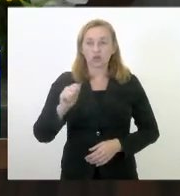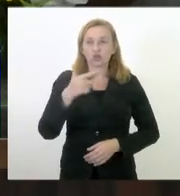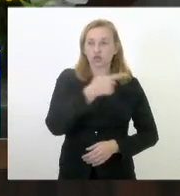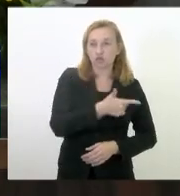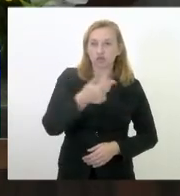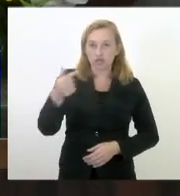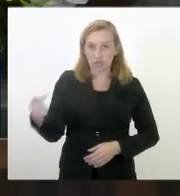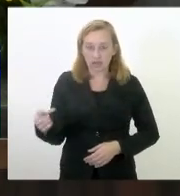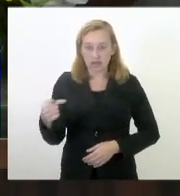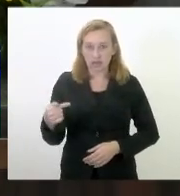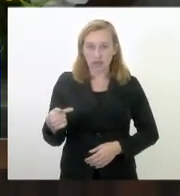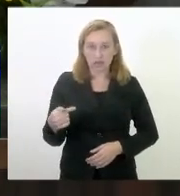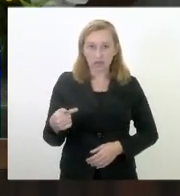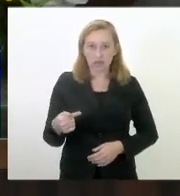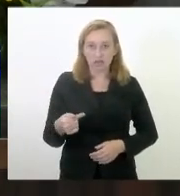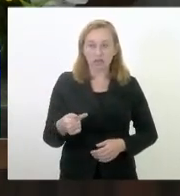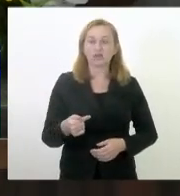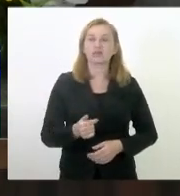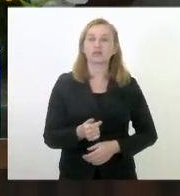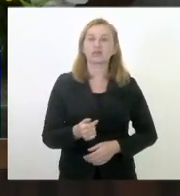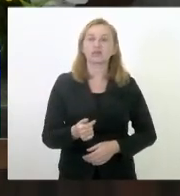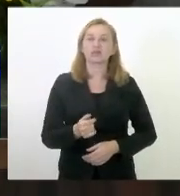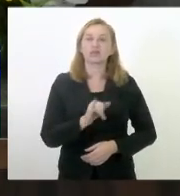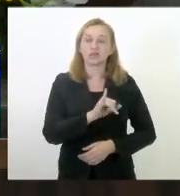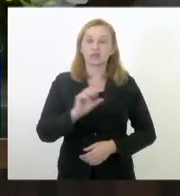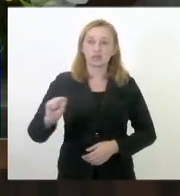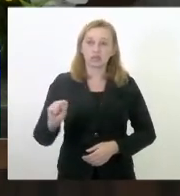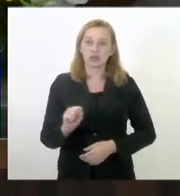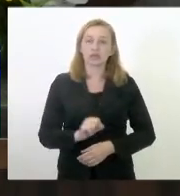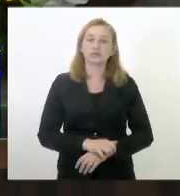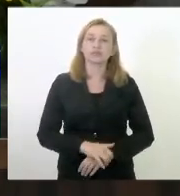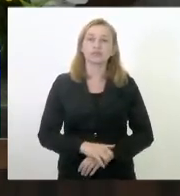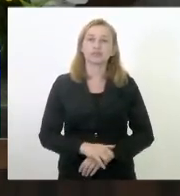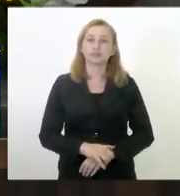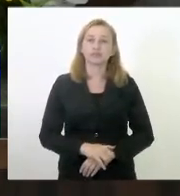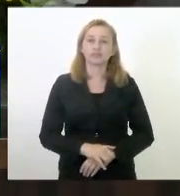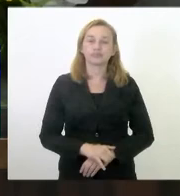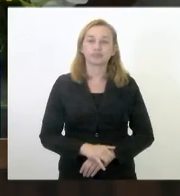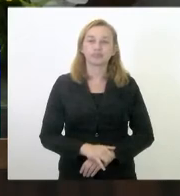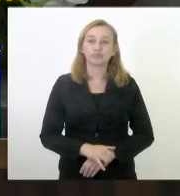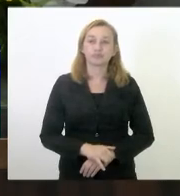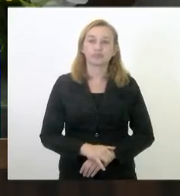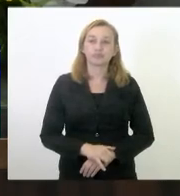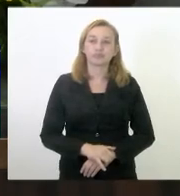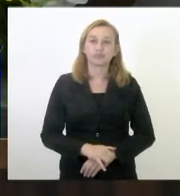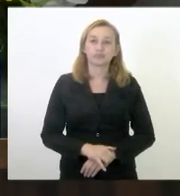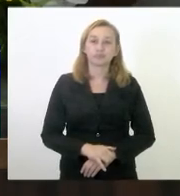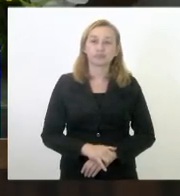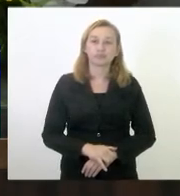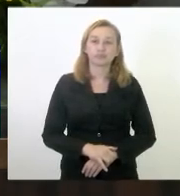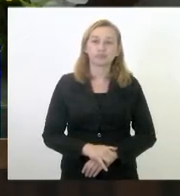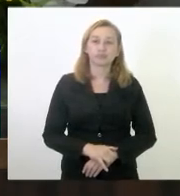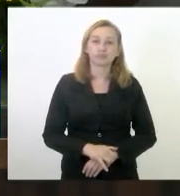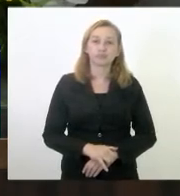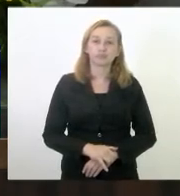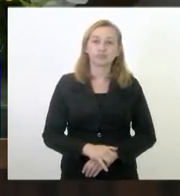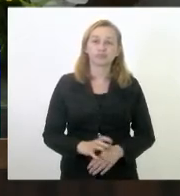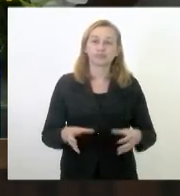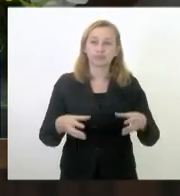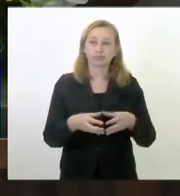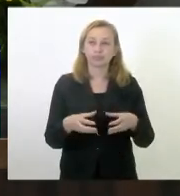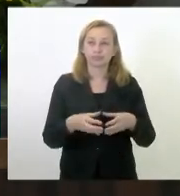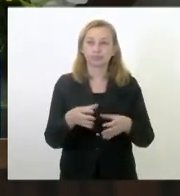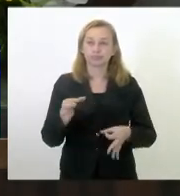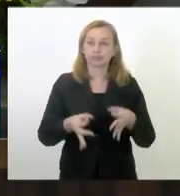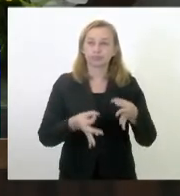cláusula 13ª do Convênio ICMS 190 de 17, pendendo de pareceres das comissões de Constituição